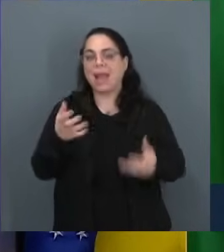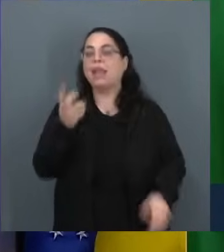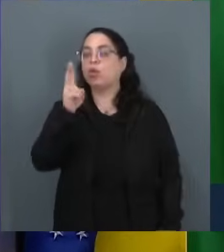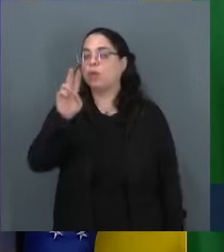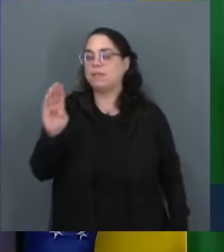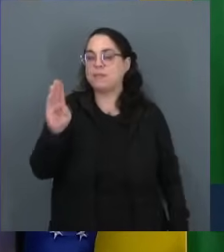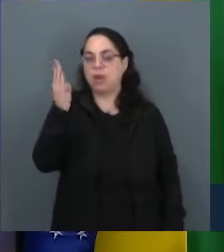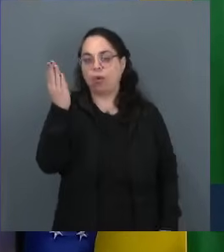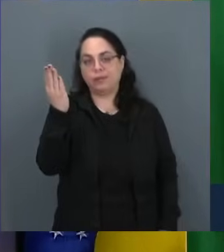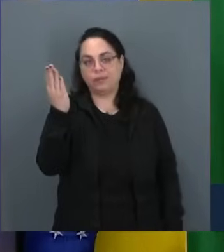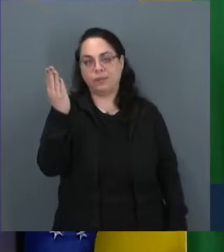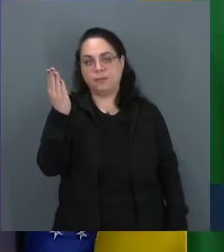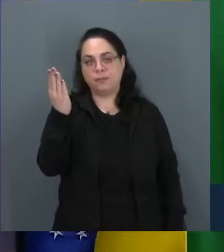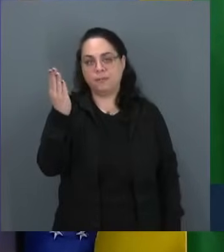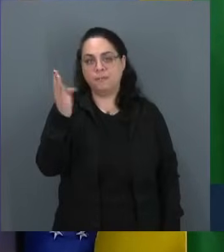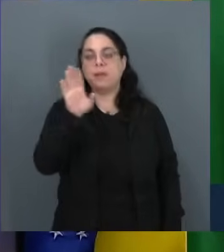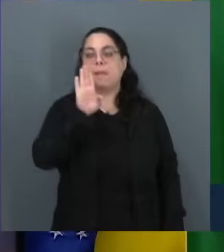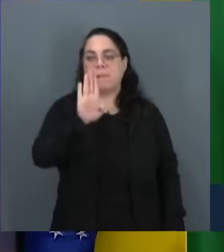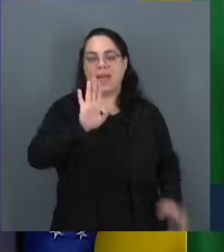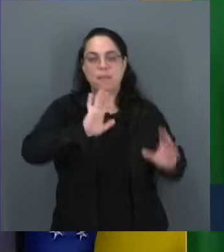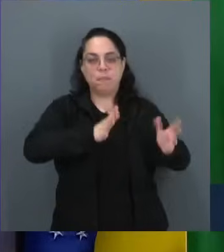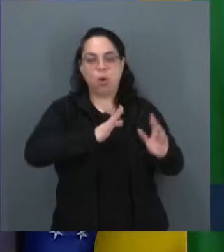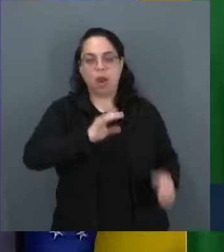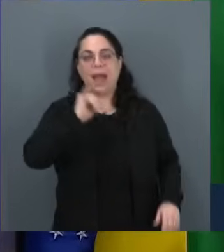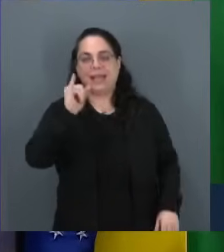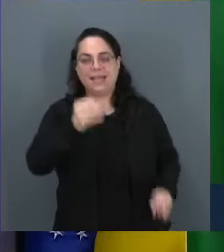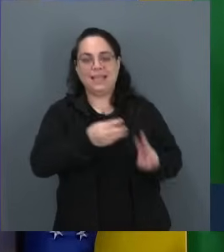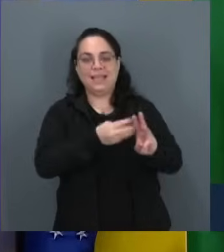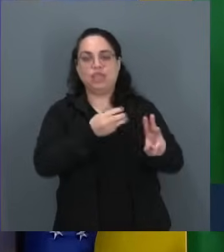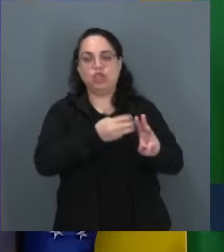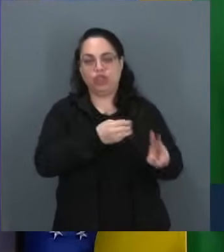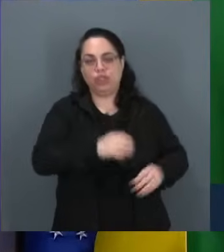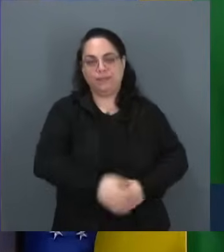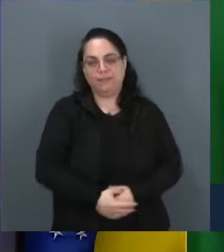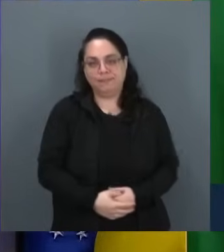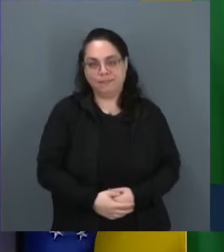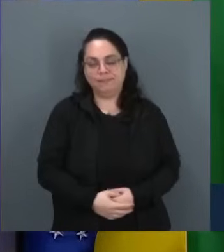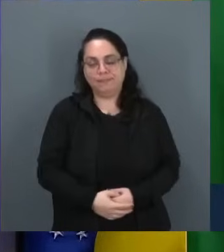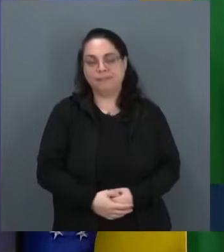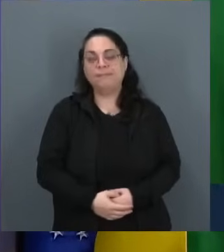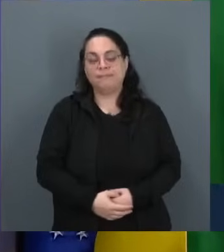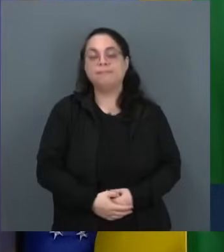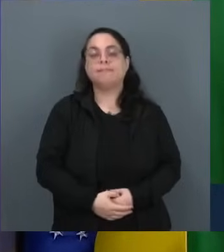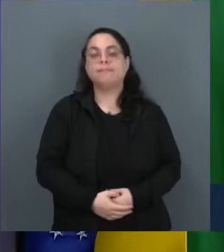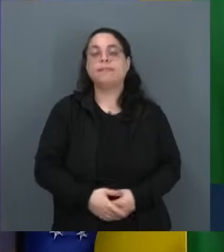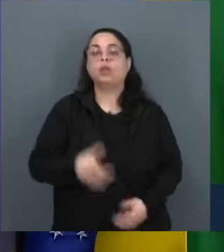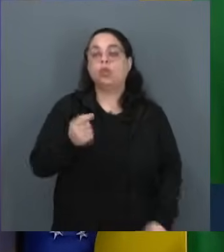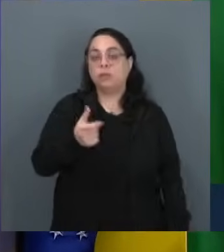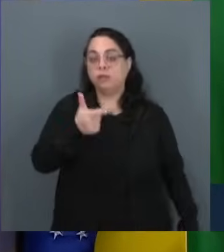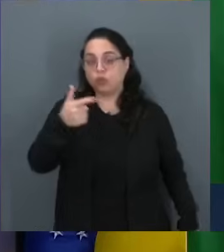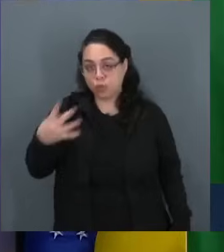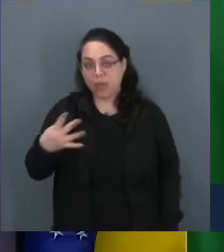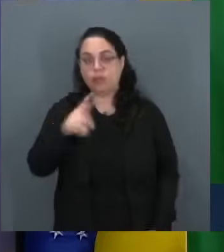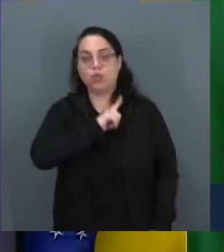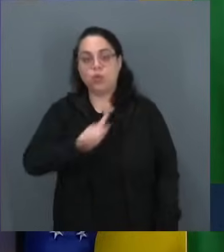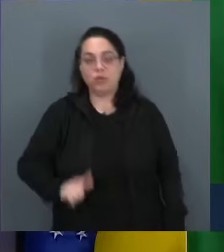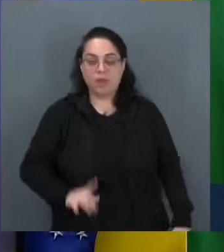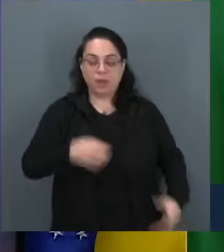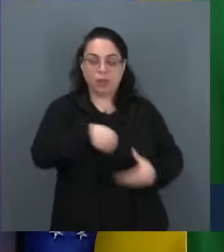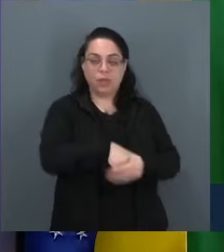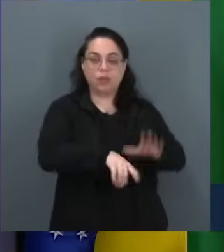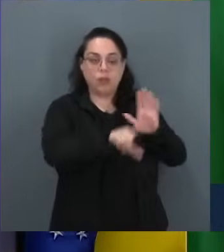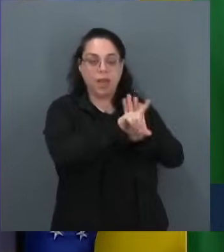B de bola e de índio. Em 2024, o governo tinha vetado na LDO todas as obras com